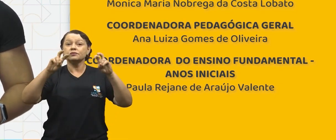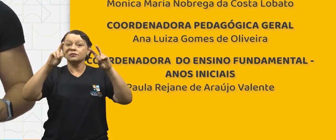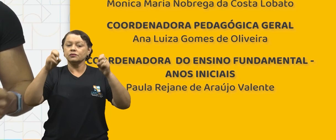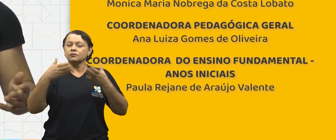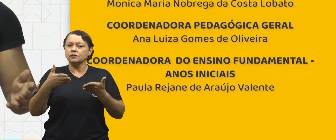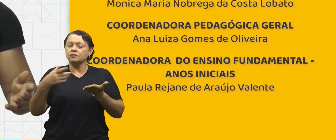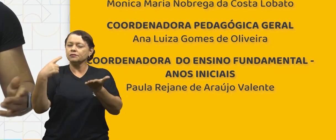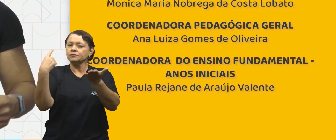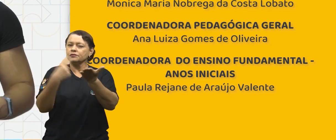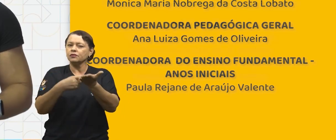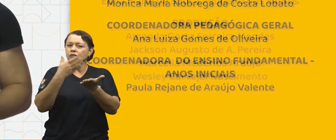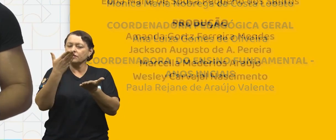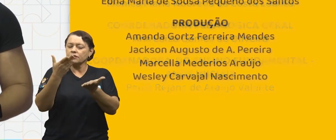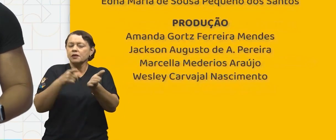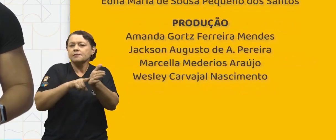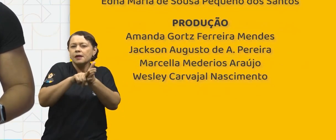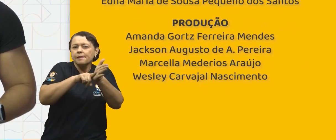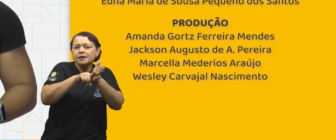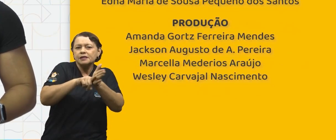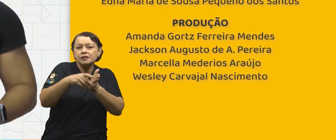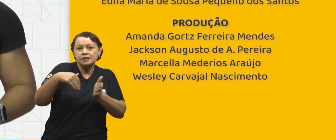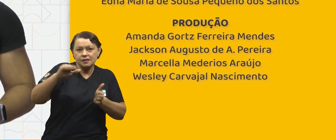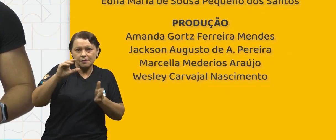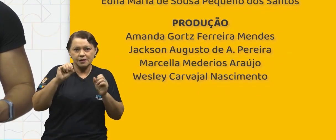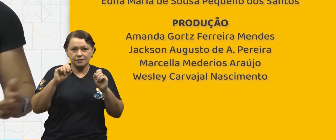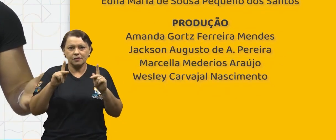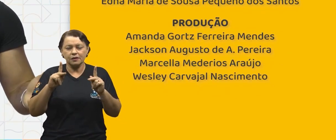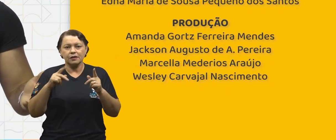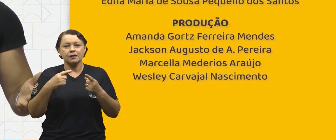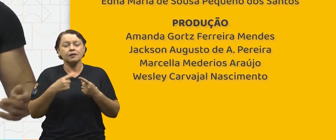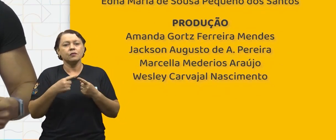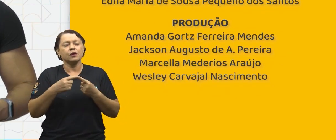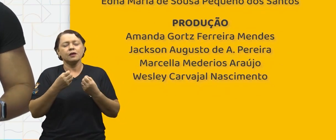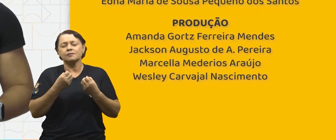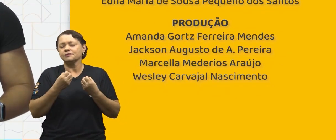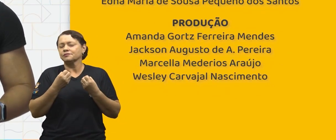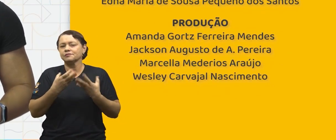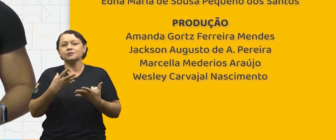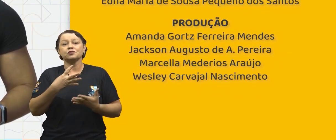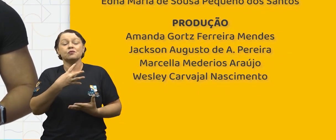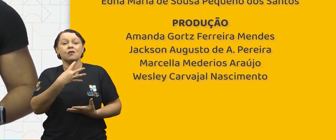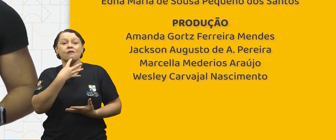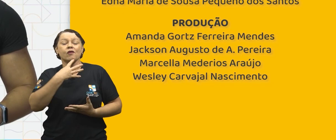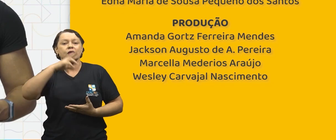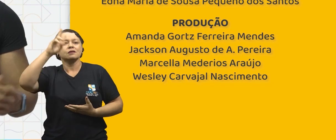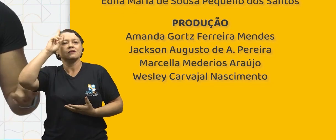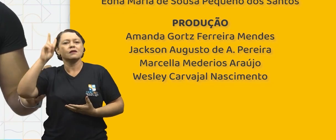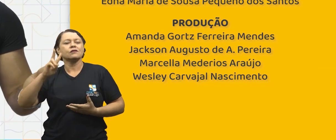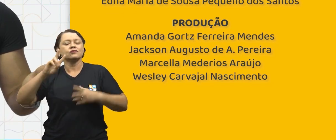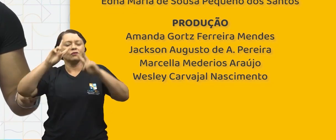assunto, convido você a pesquisar mais sobre ele, ok? Afinal, é muito bom conhecer